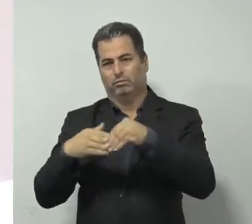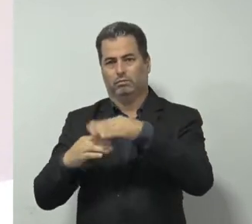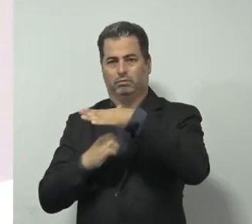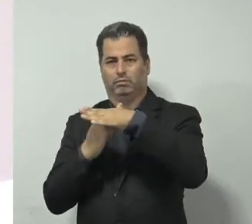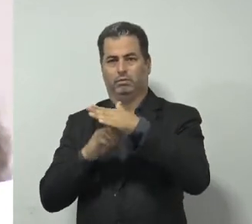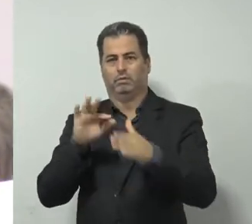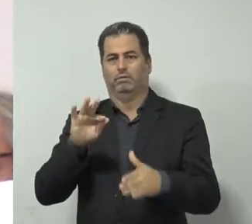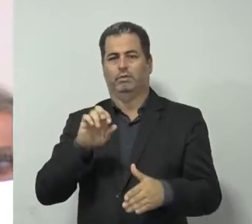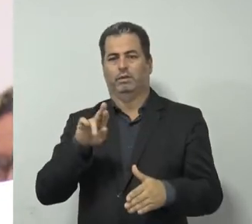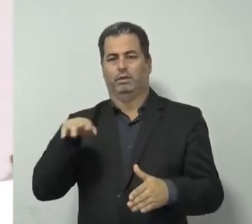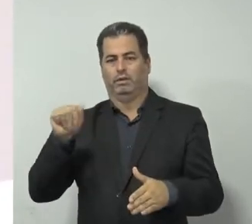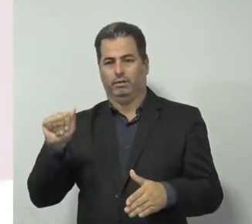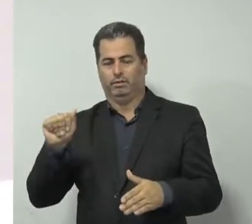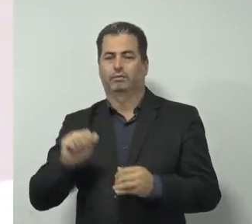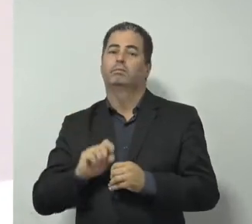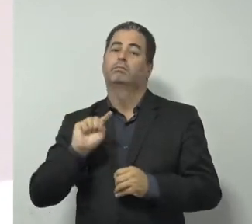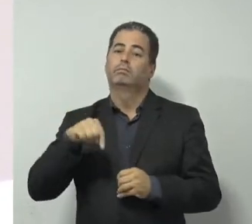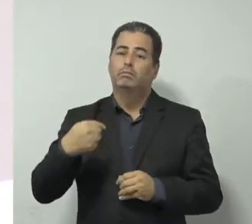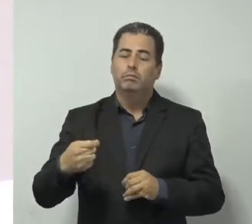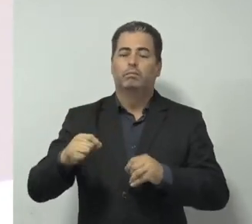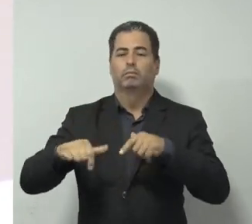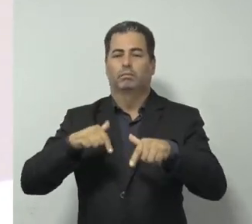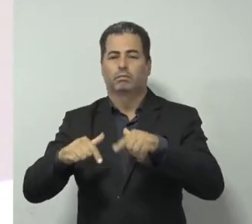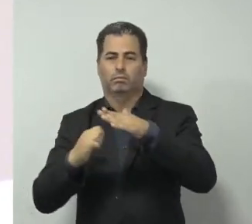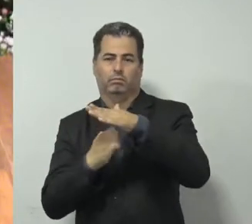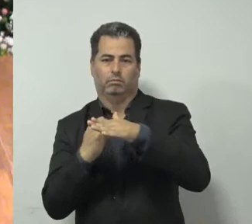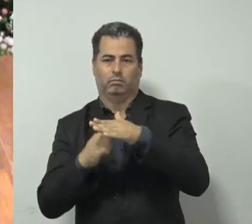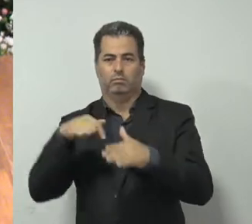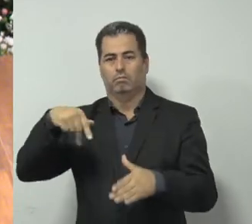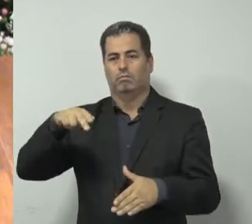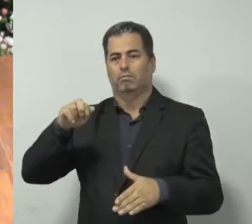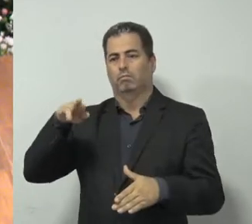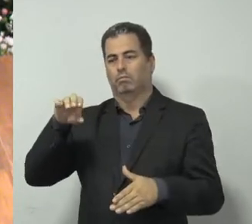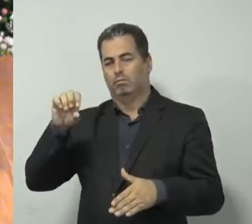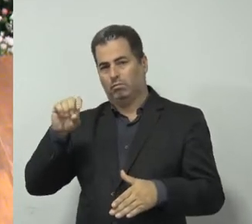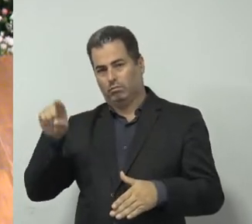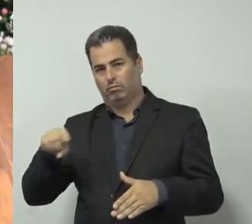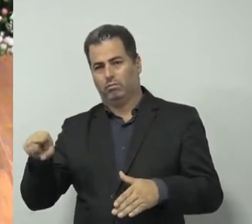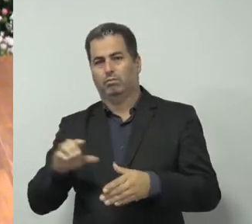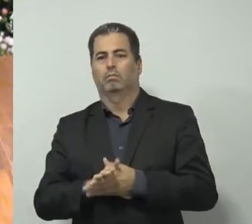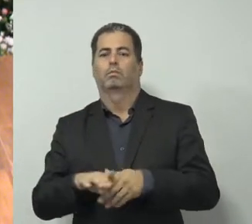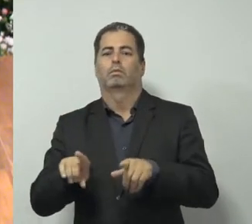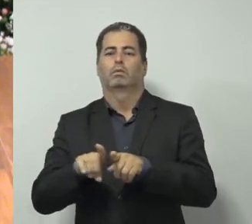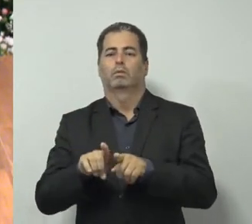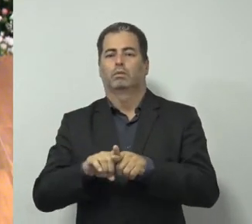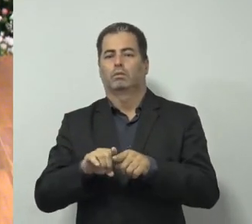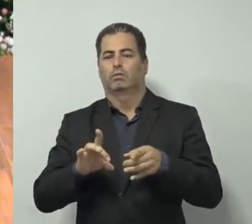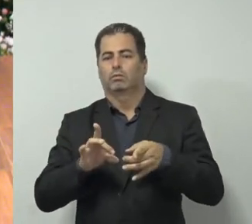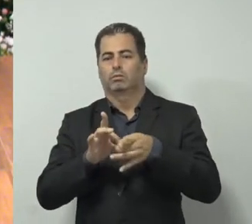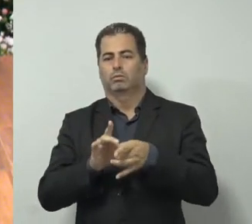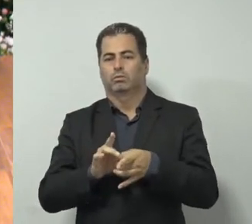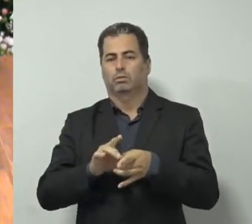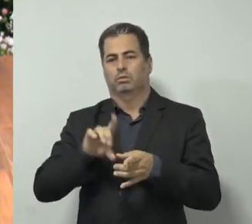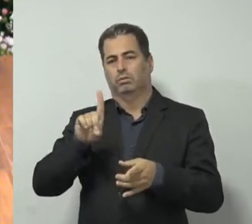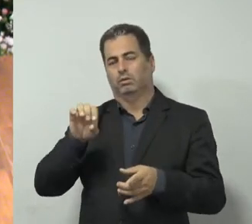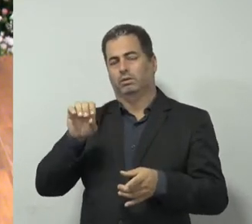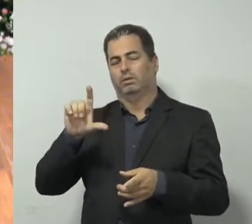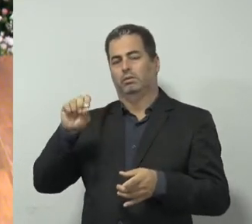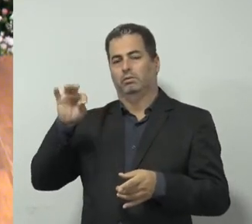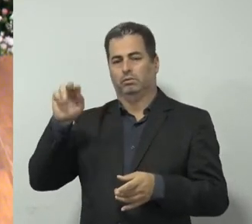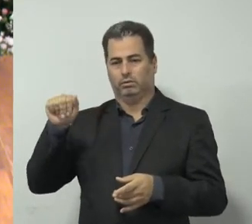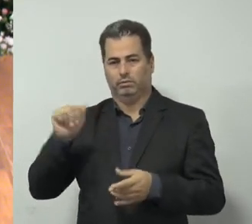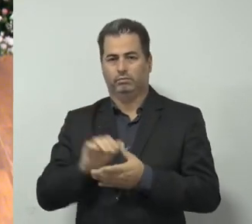Limpeza. Logo depois, trabalhou nas empresas Queiroz Galvão, Consórcio CG Ambiental e Delta